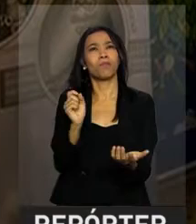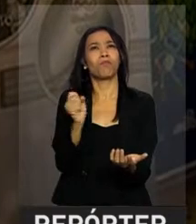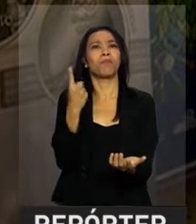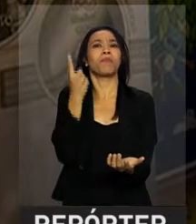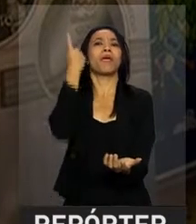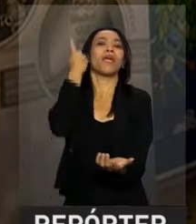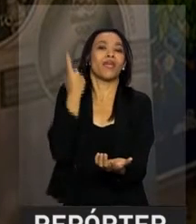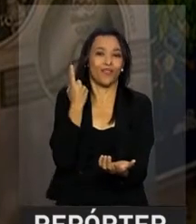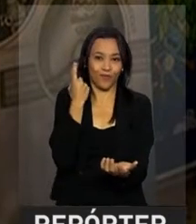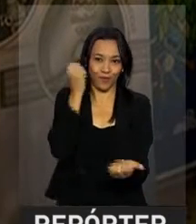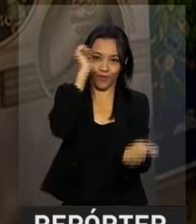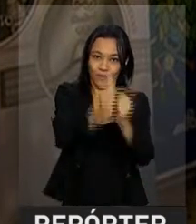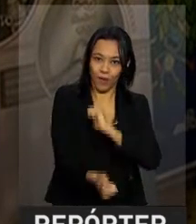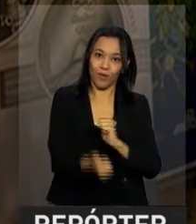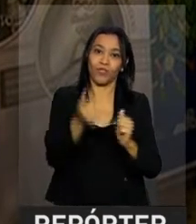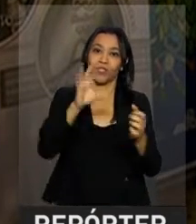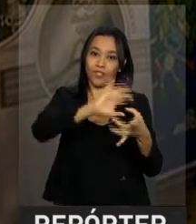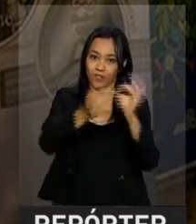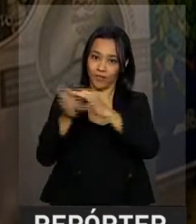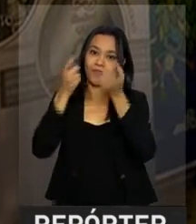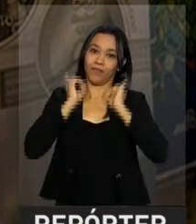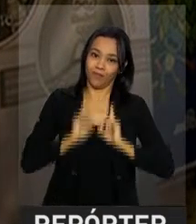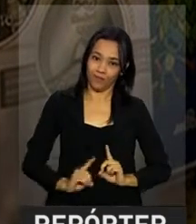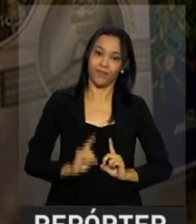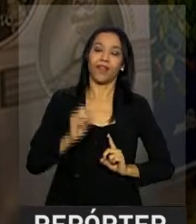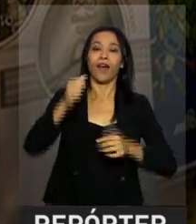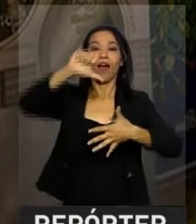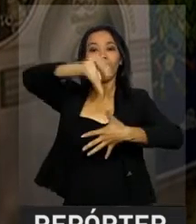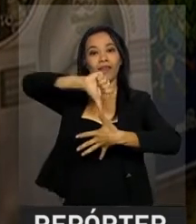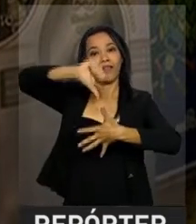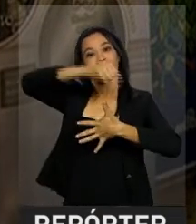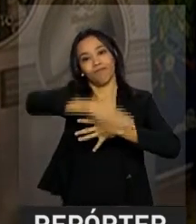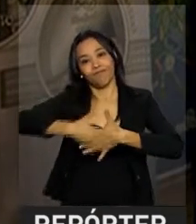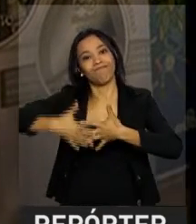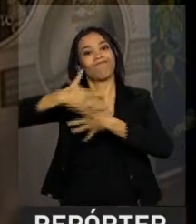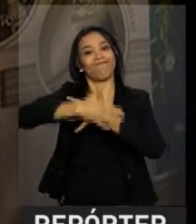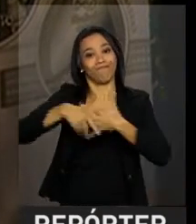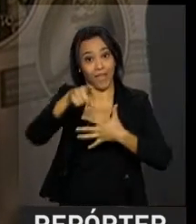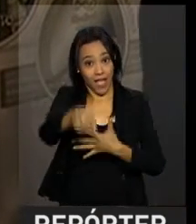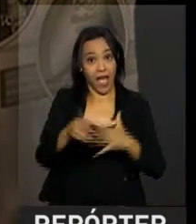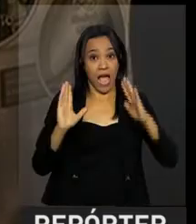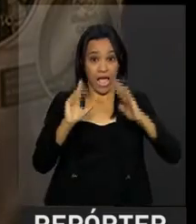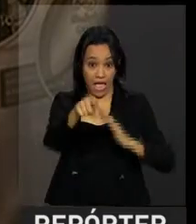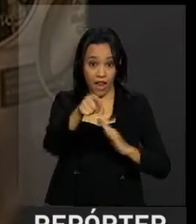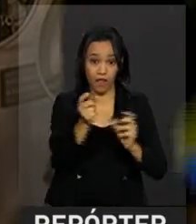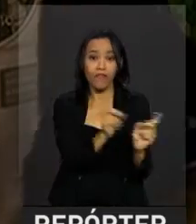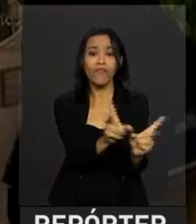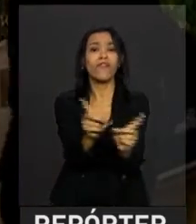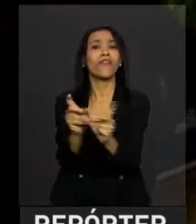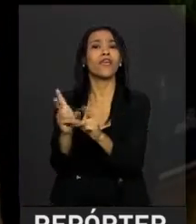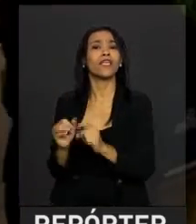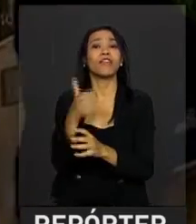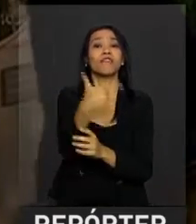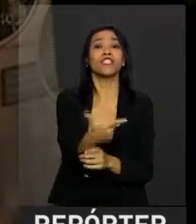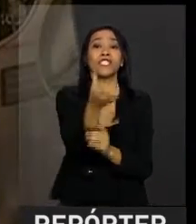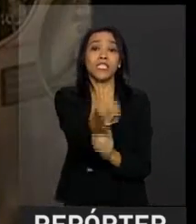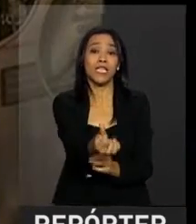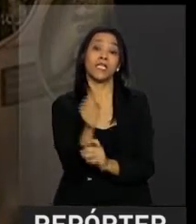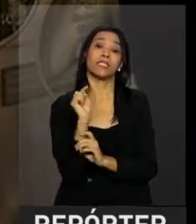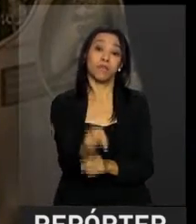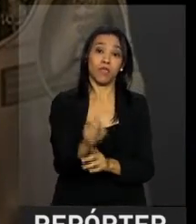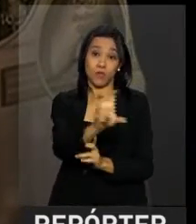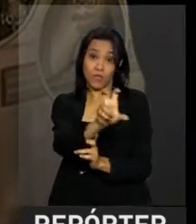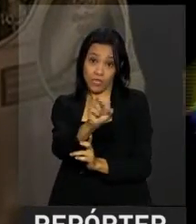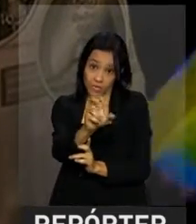jogos olímpicos e para olímpicos realizados na américa do sul a casa da moeda disponibilizou para venda em 26 mil e 50